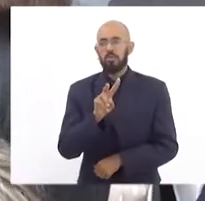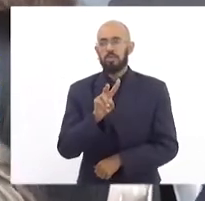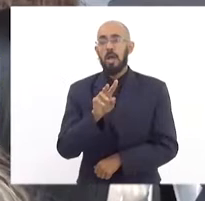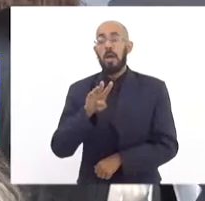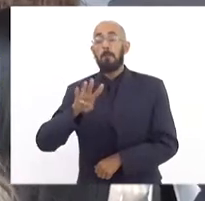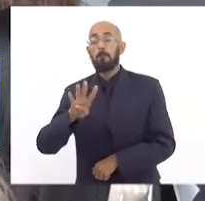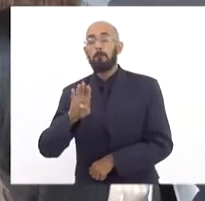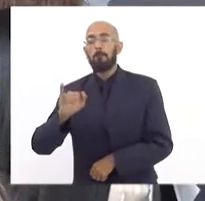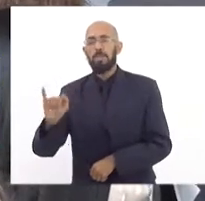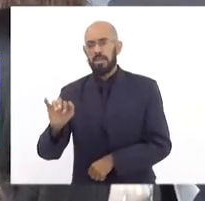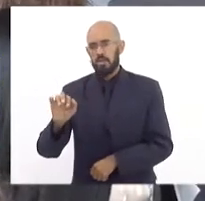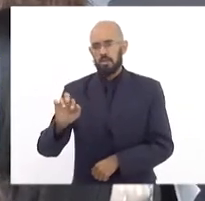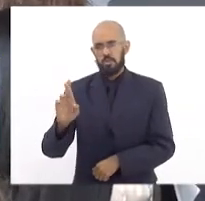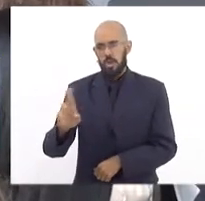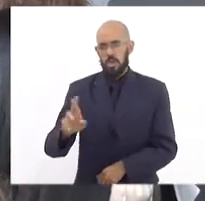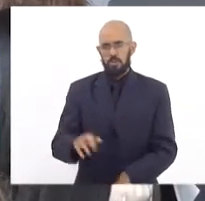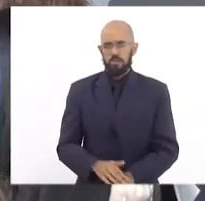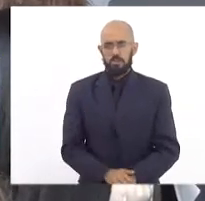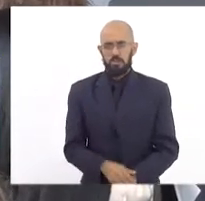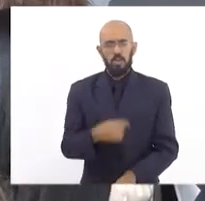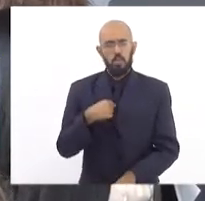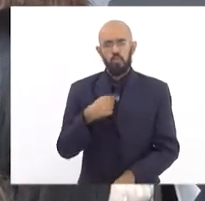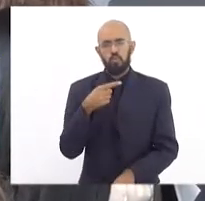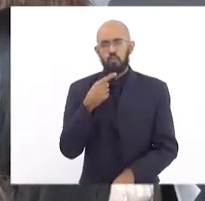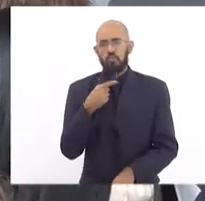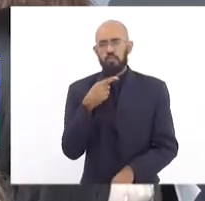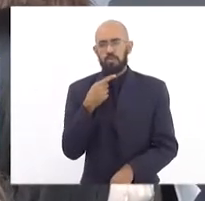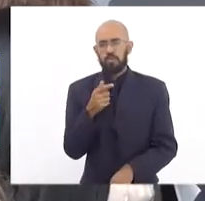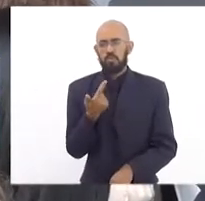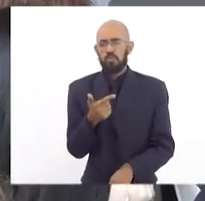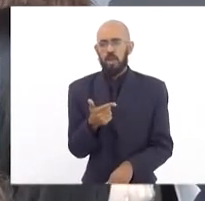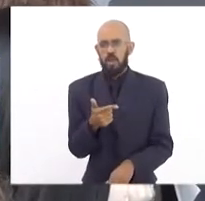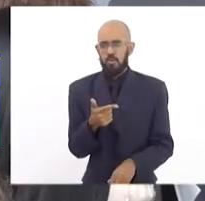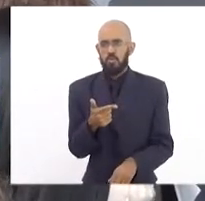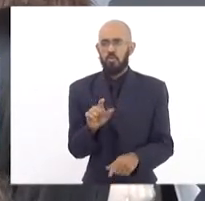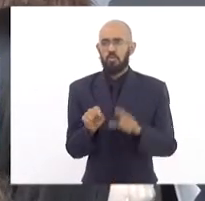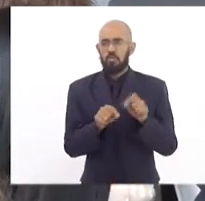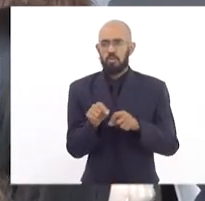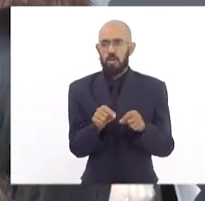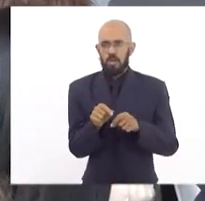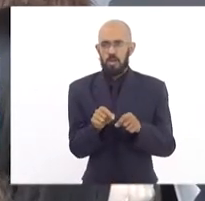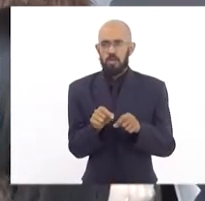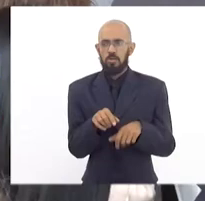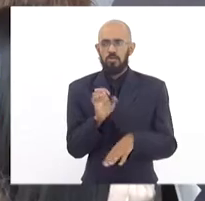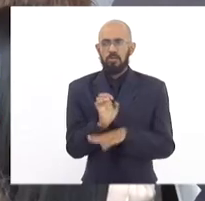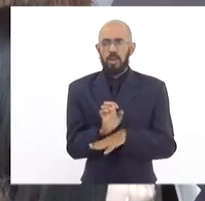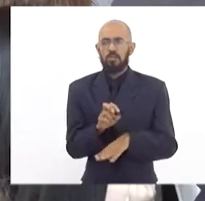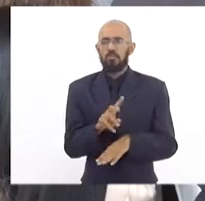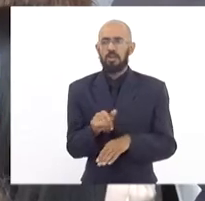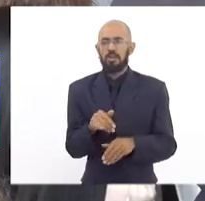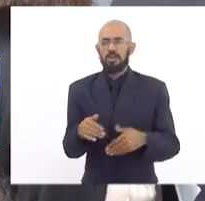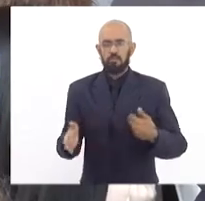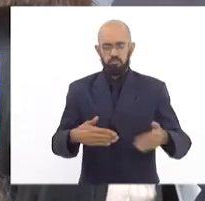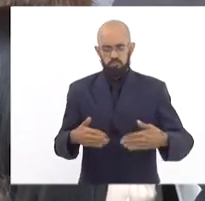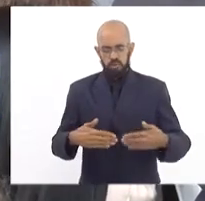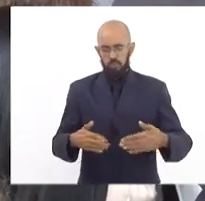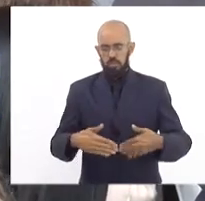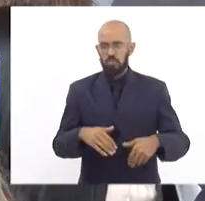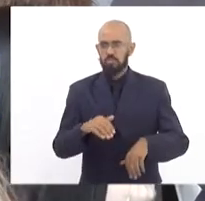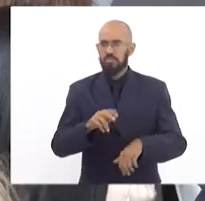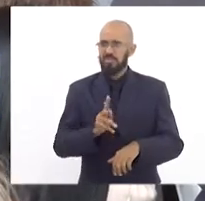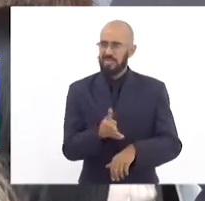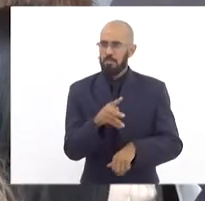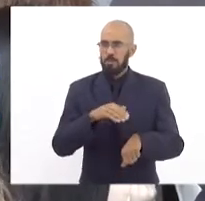Mas é isso, eu não tenho dúvida. O Estado vai ter uma produção sempre maior em relação à bacia de Santos, ao